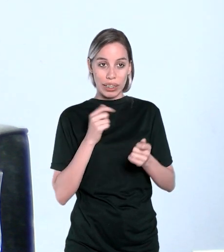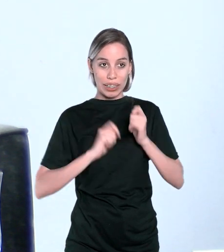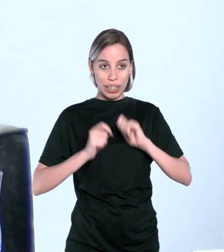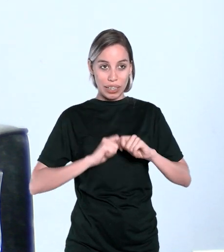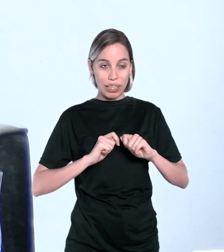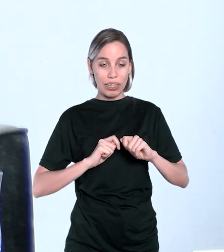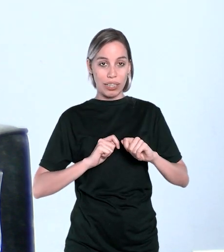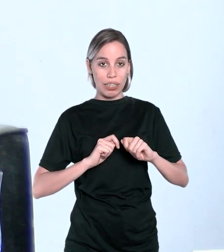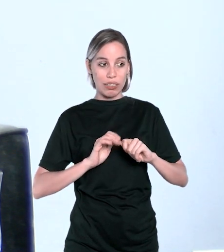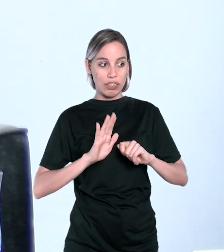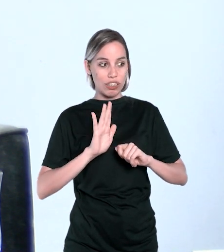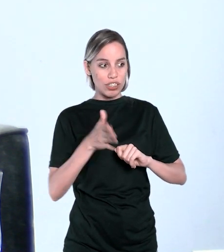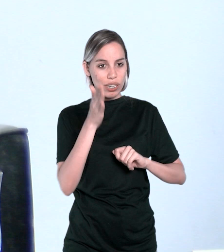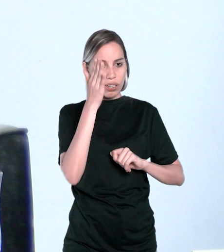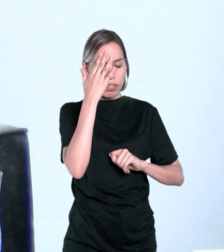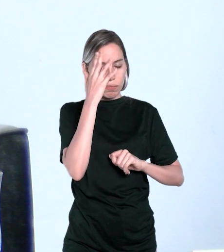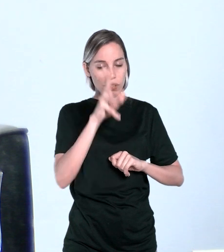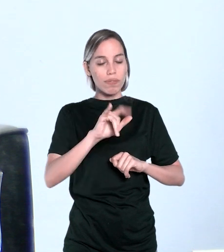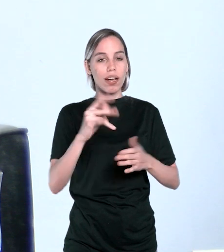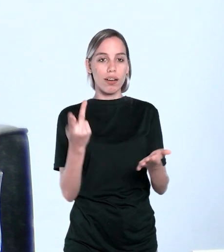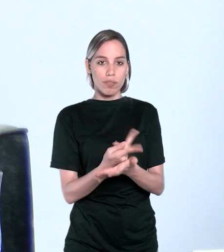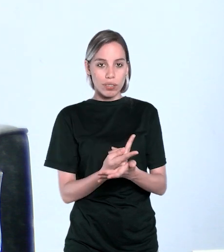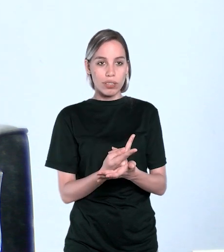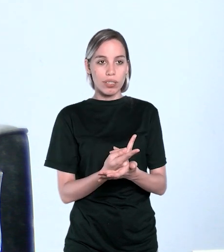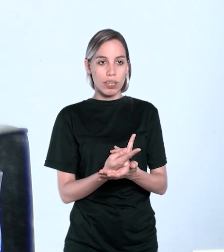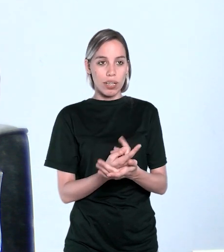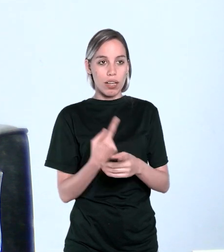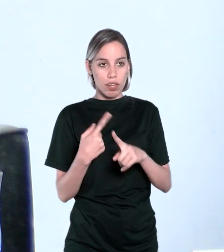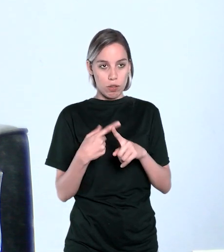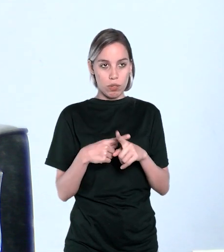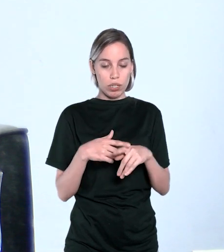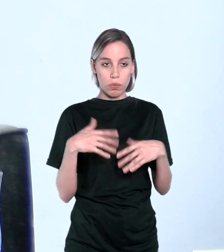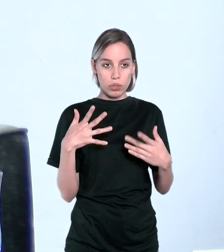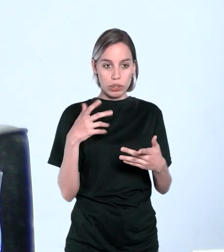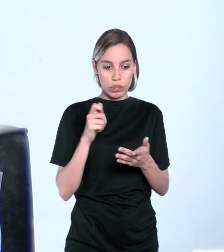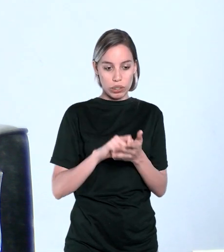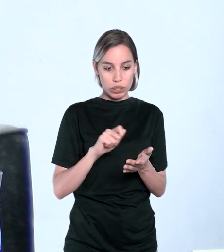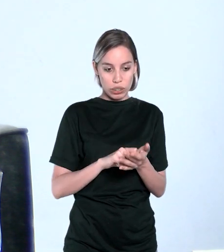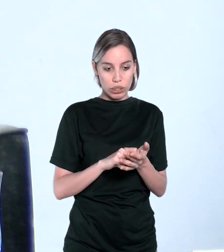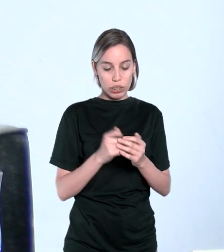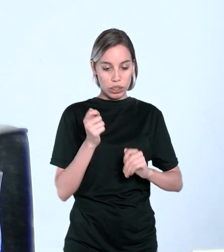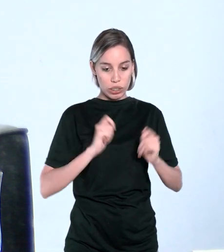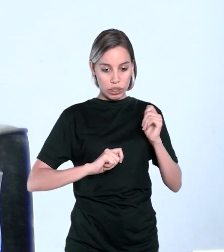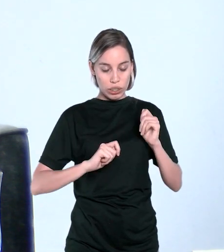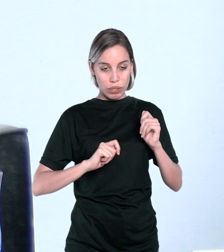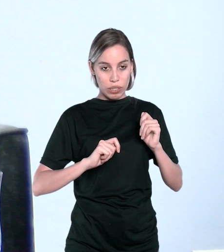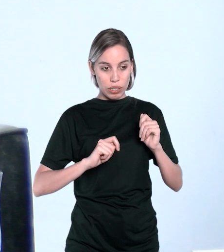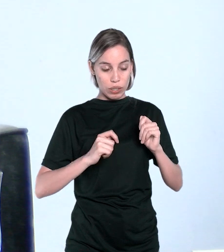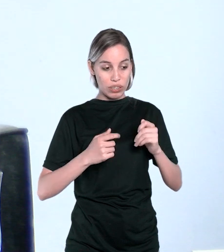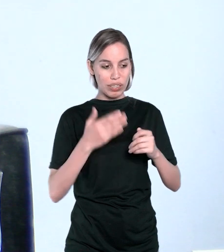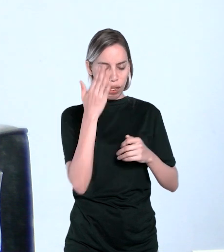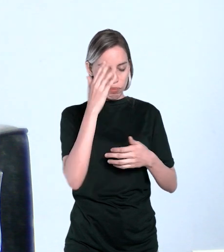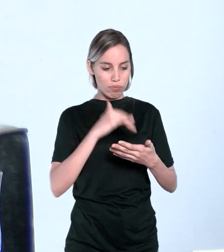quando a ansiedade vem, você já sabe que ela vem. Quando a página quando você escreve mal, você já sabe que você vai escrever mal. Você já sabe que a